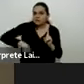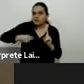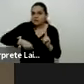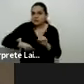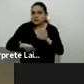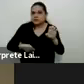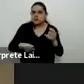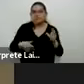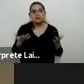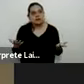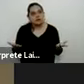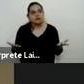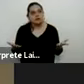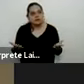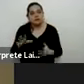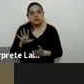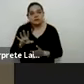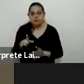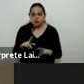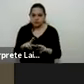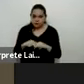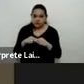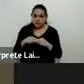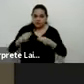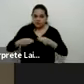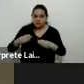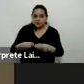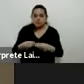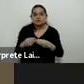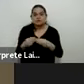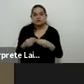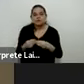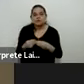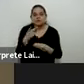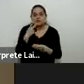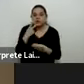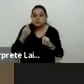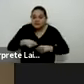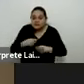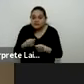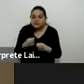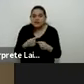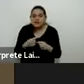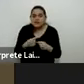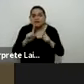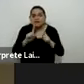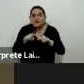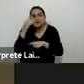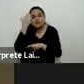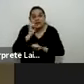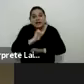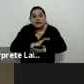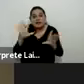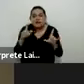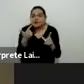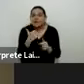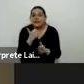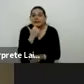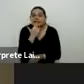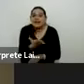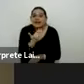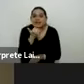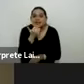Paulo Guedes. Então, não existe essa contradição entre aumentar salário e gerar desemprego. Não existe isso. Isso é uma